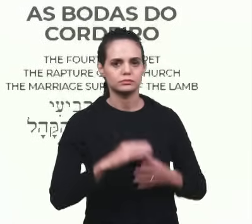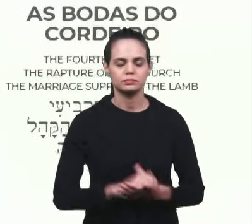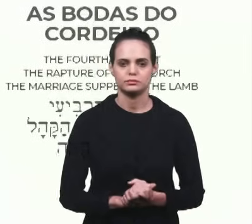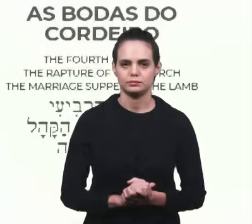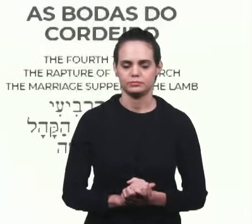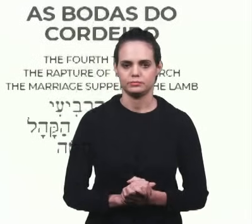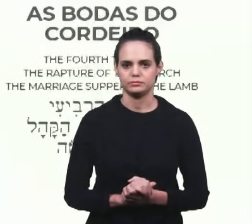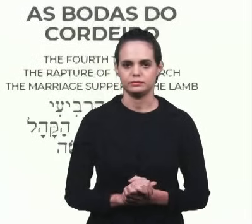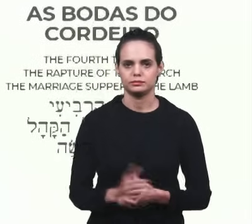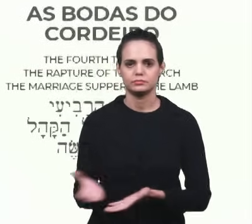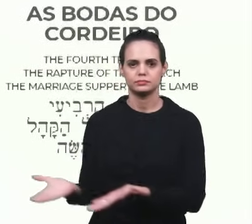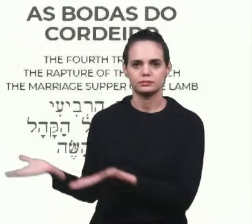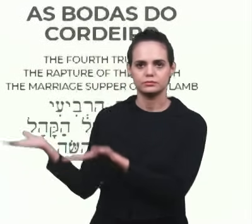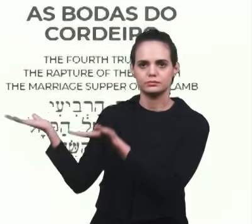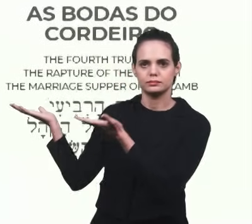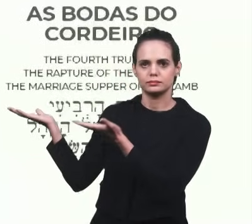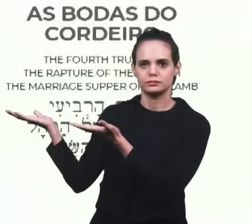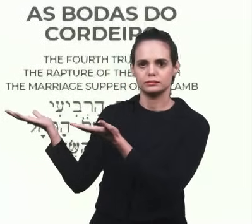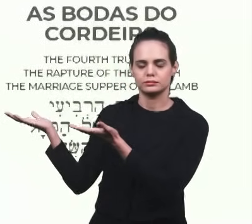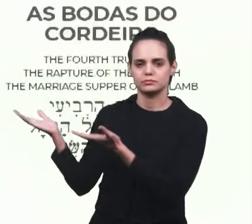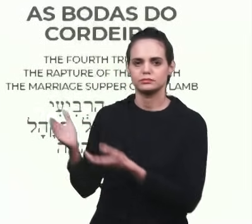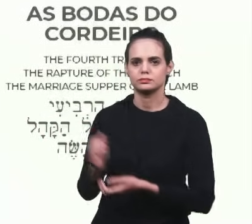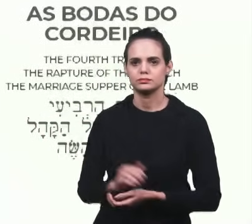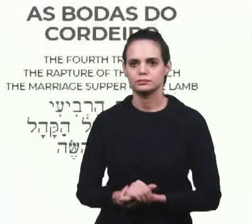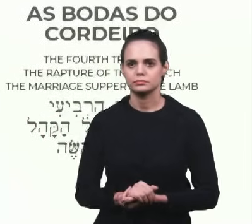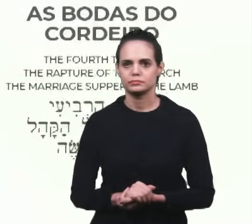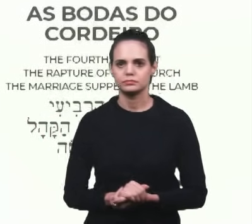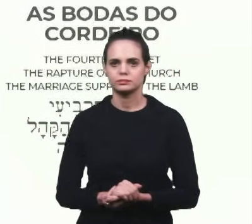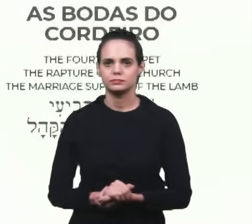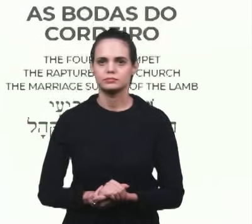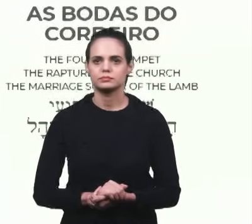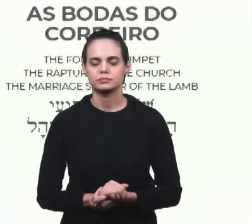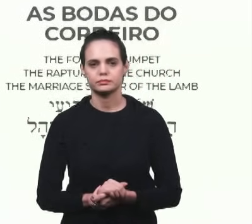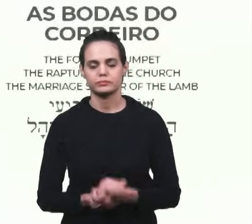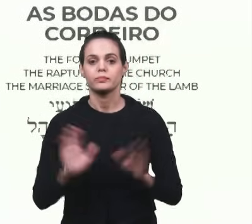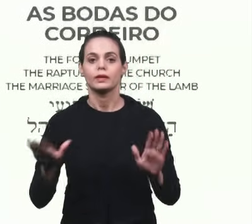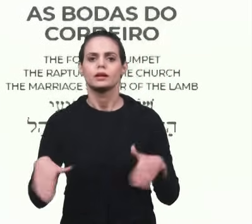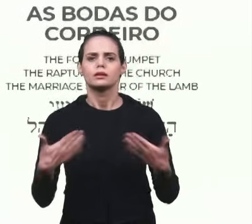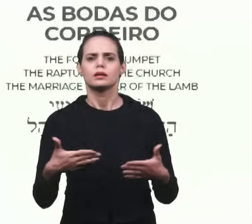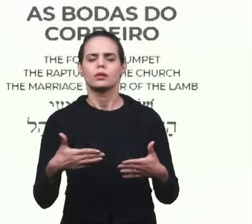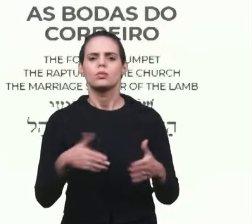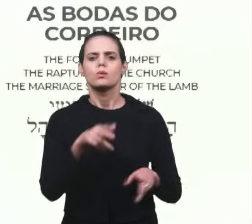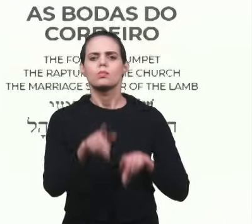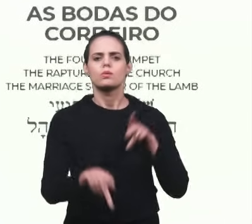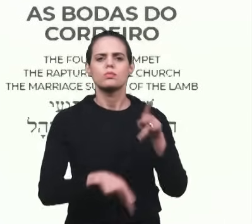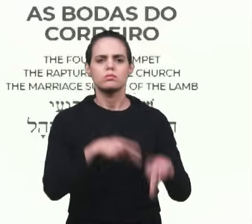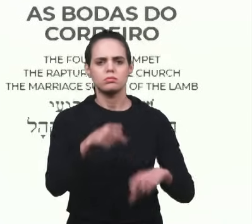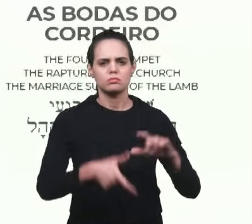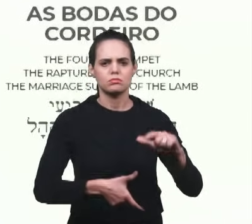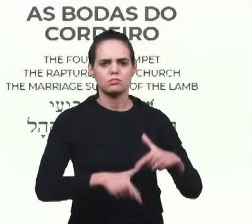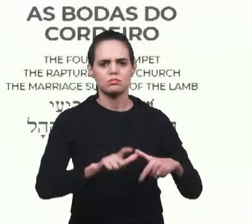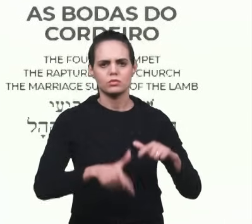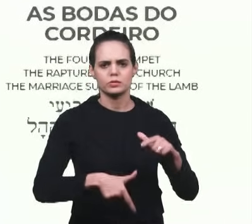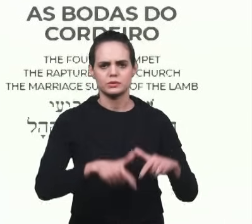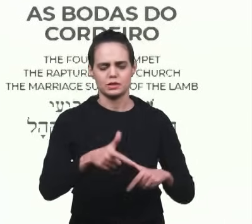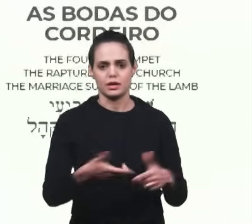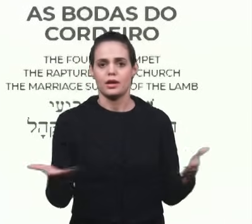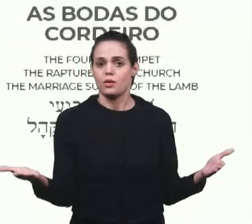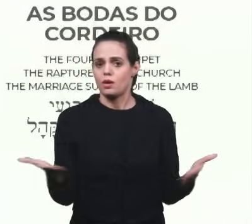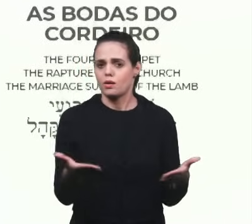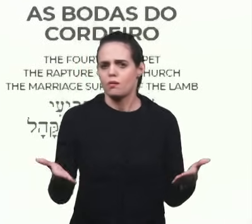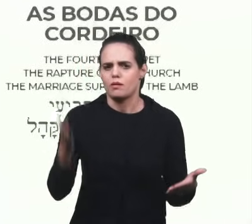Pode voltar ao segundo painel que entrou na frente. Então Israel está sendo chamado para entender esse momento, que ele não